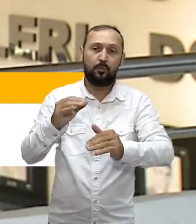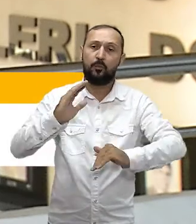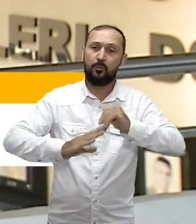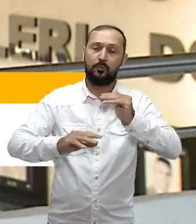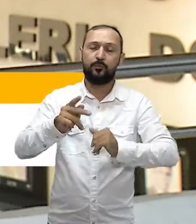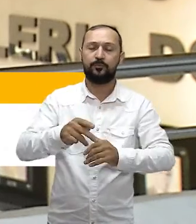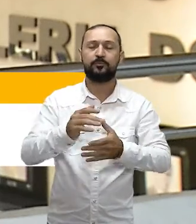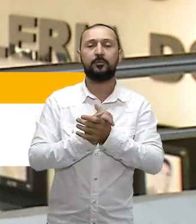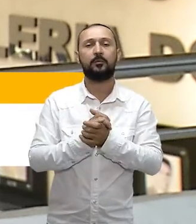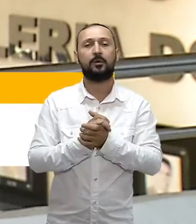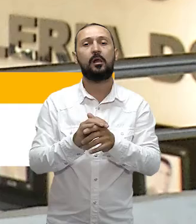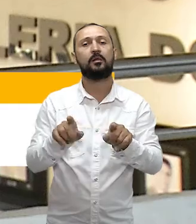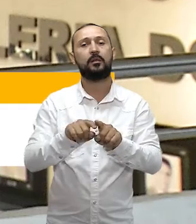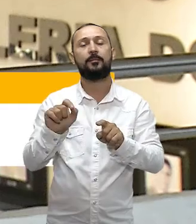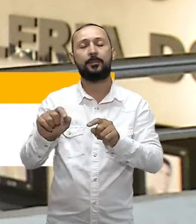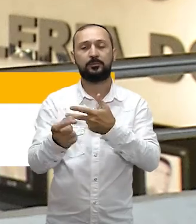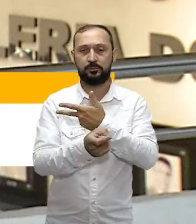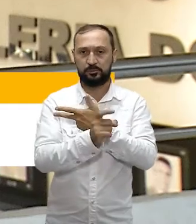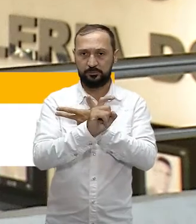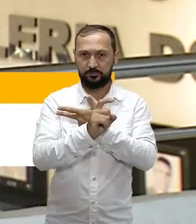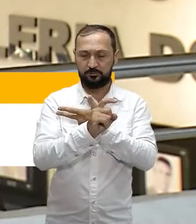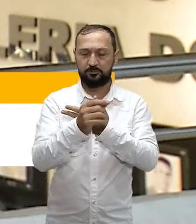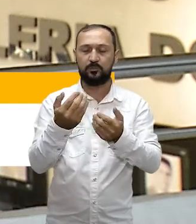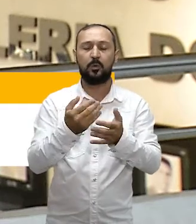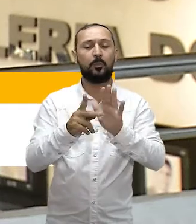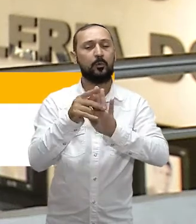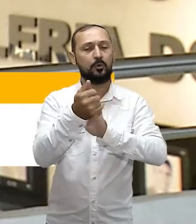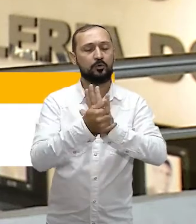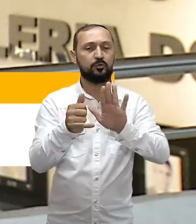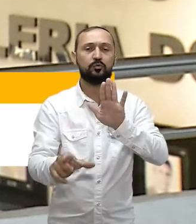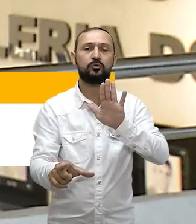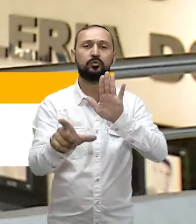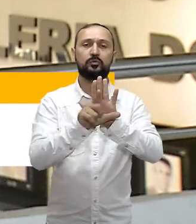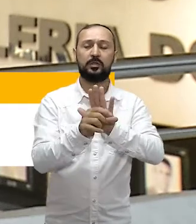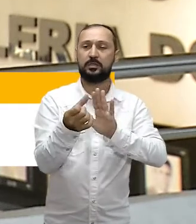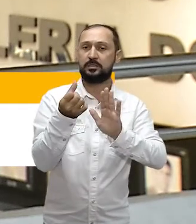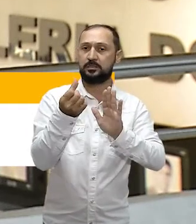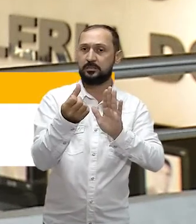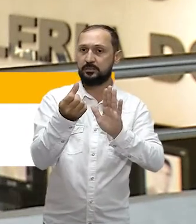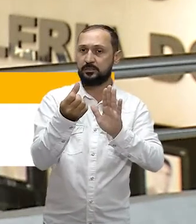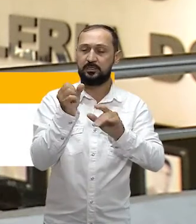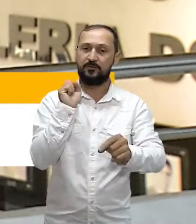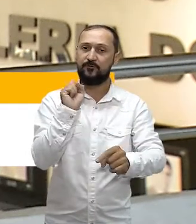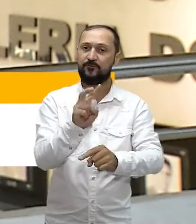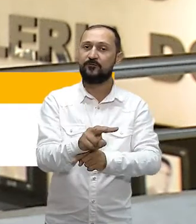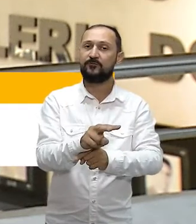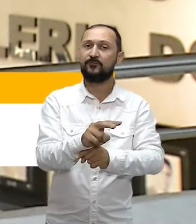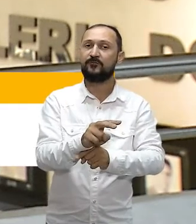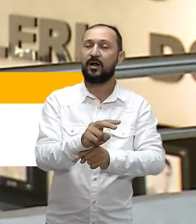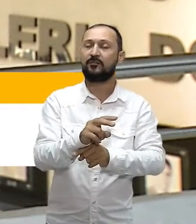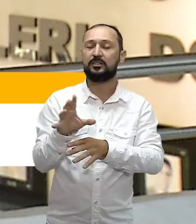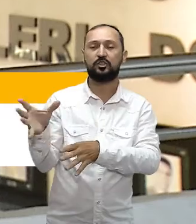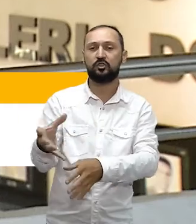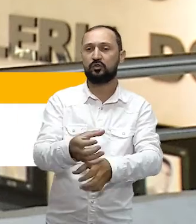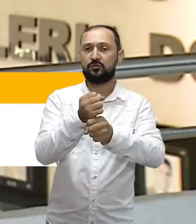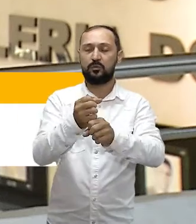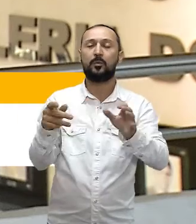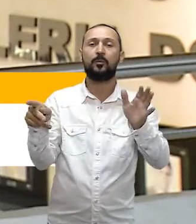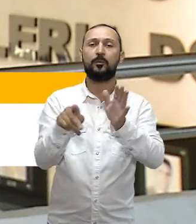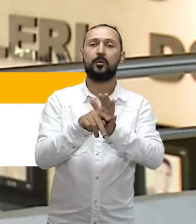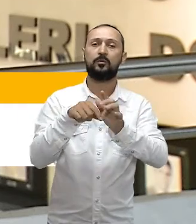do docente também de iniciativa do Governo do Estado o projeto de lei que institui seis funções de